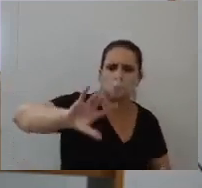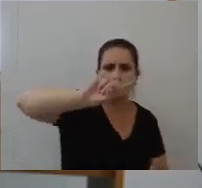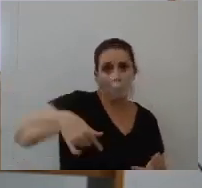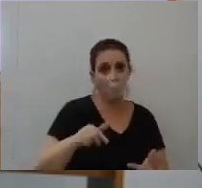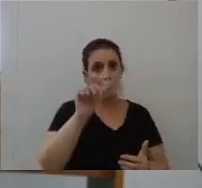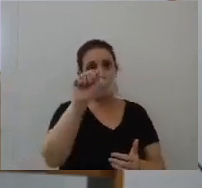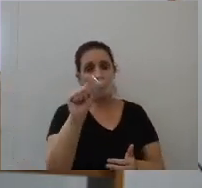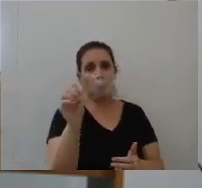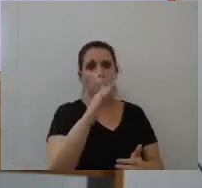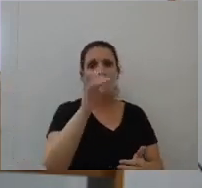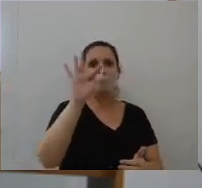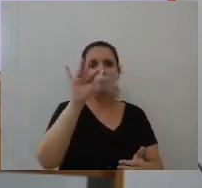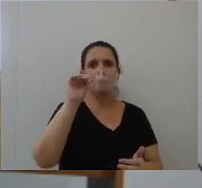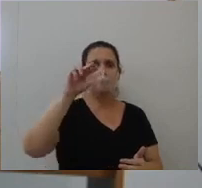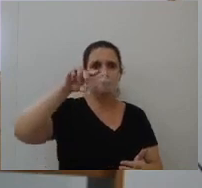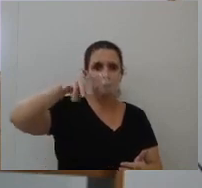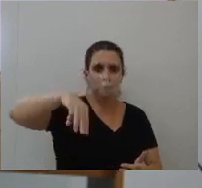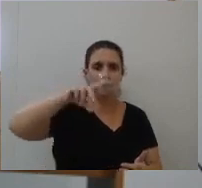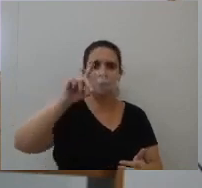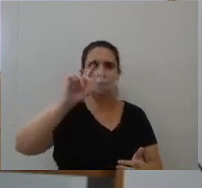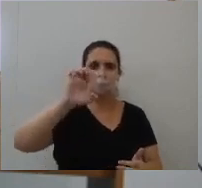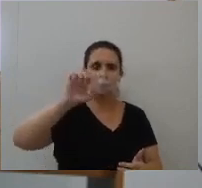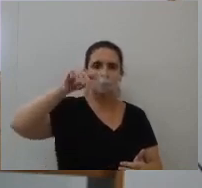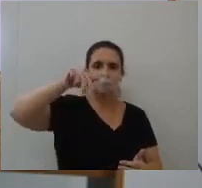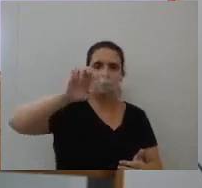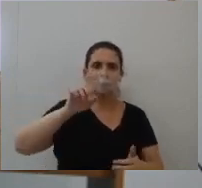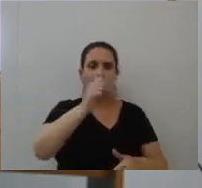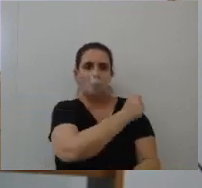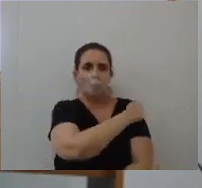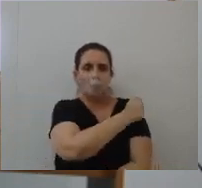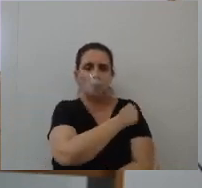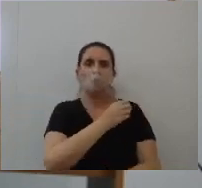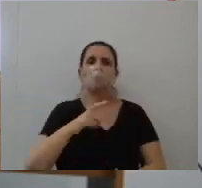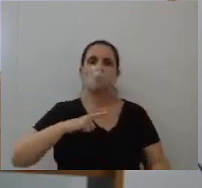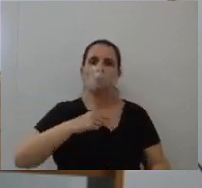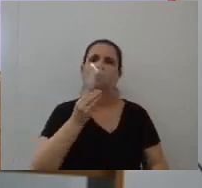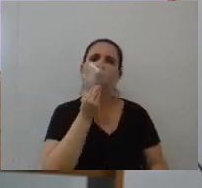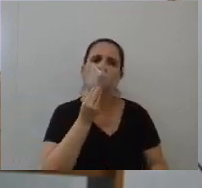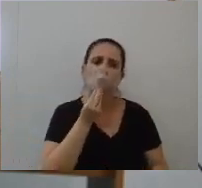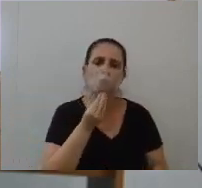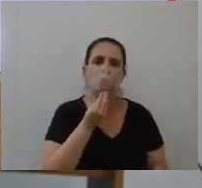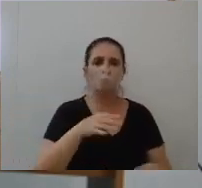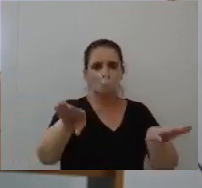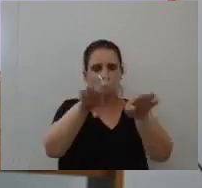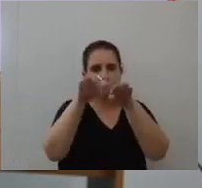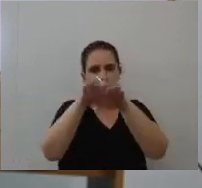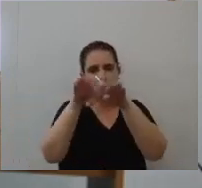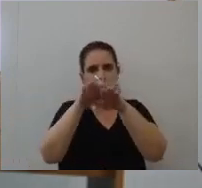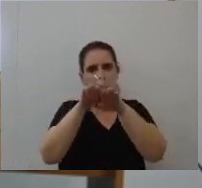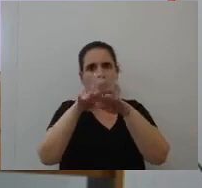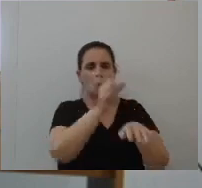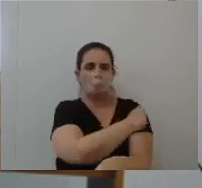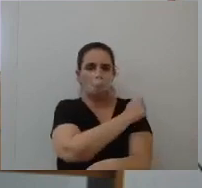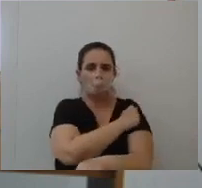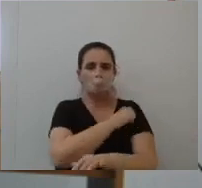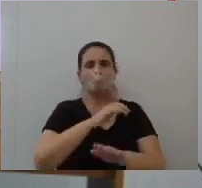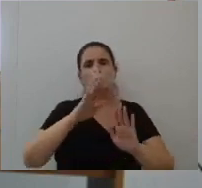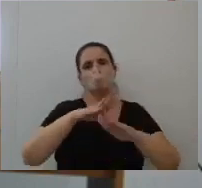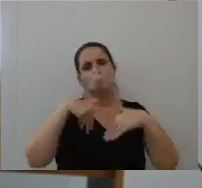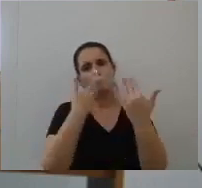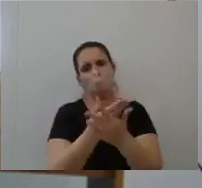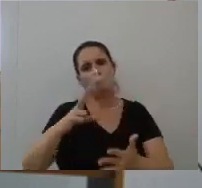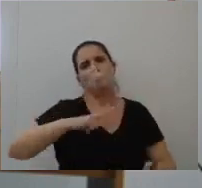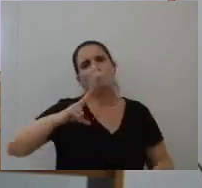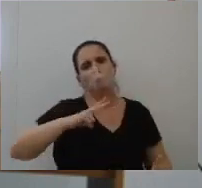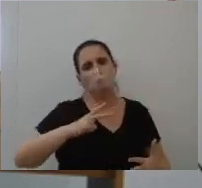de que esses alunos tenham oportunidades iguais a alunos de escolas da